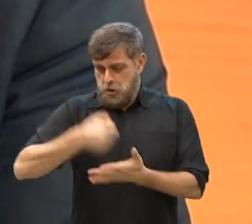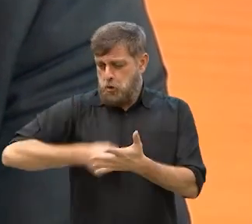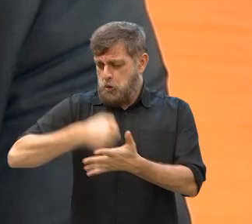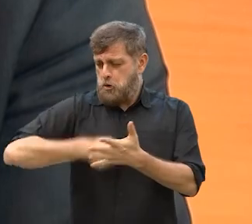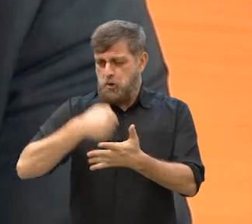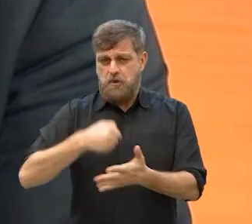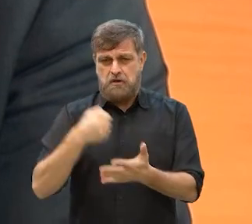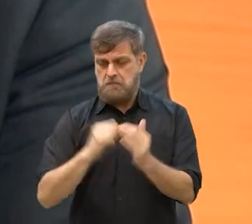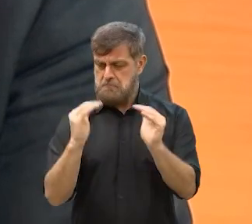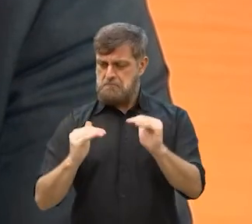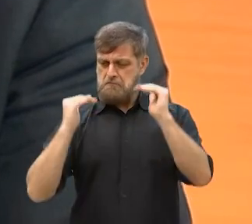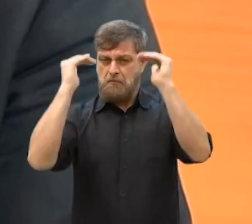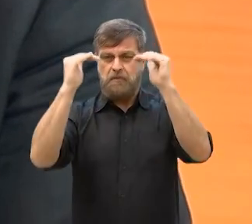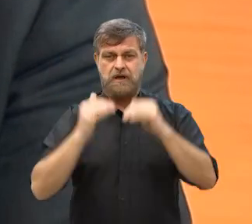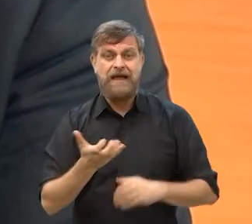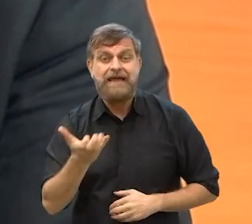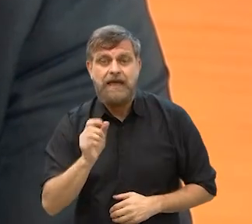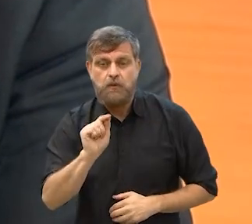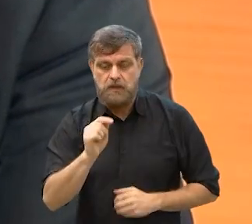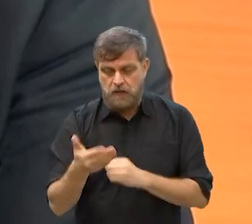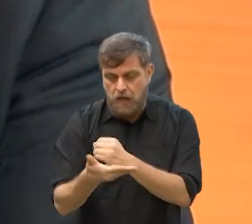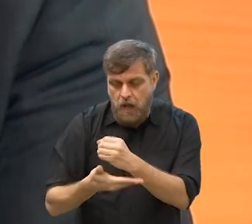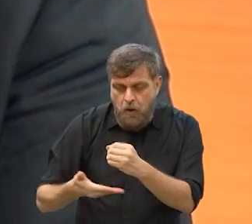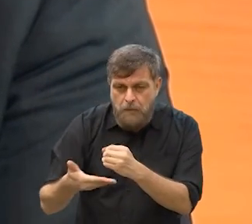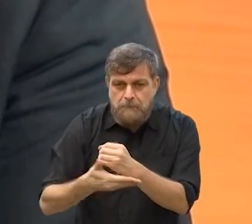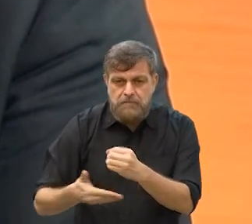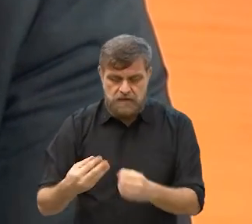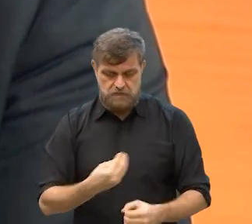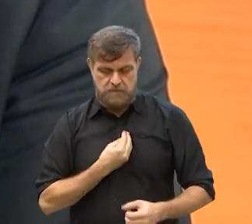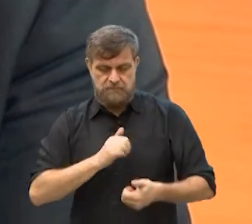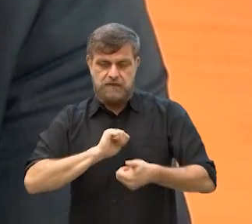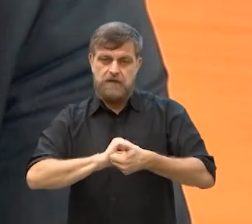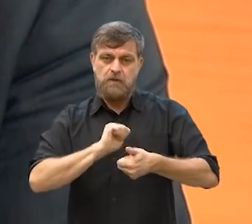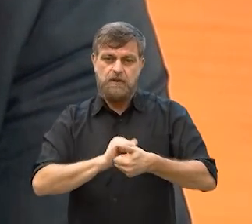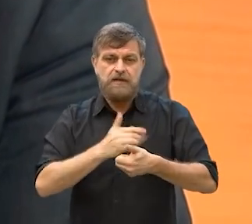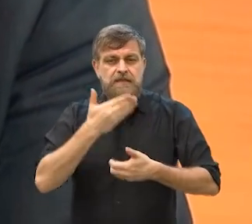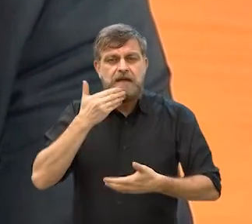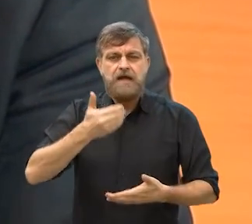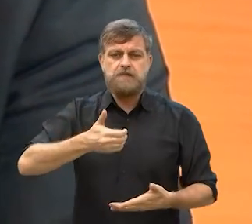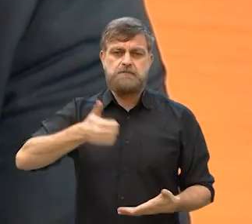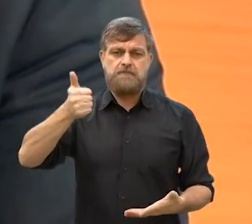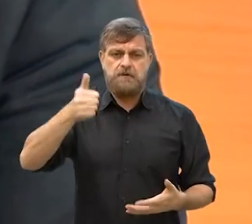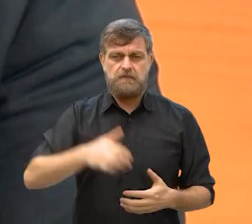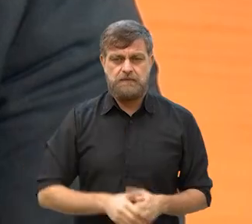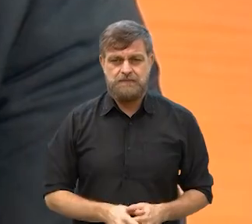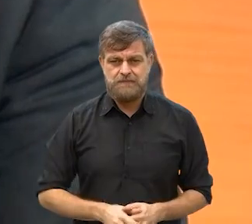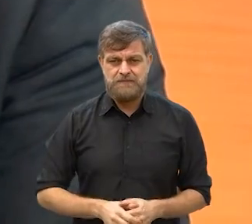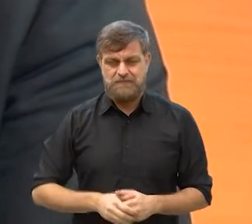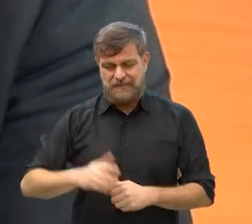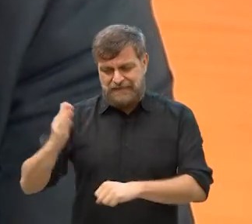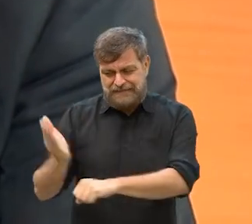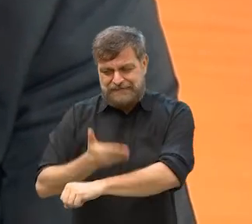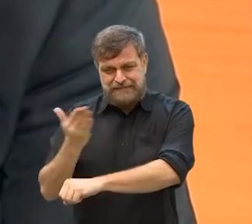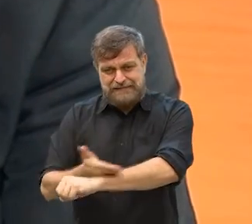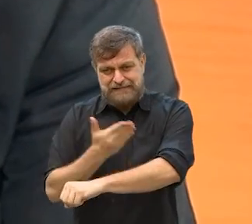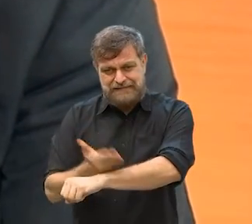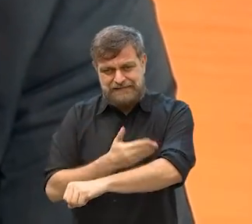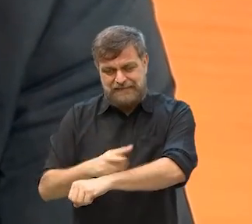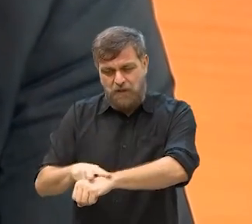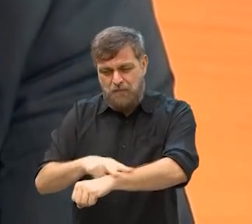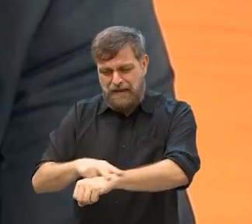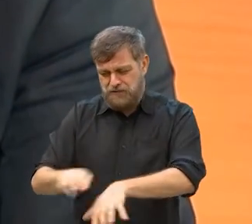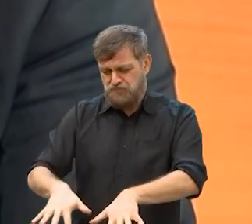exigente. Ela quer o básico, ela quer ter uma qualidade de vida melhor. A poda do mato no tempo